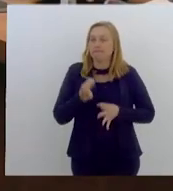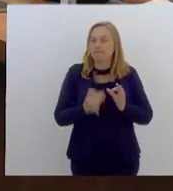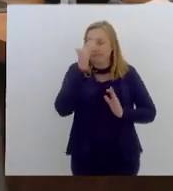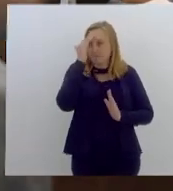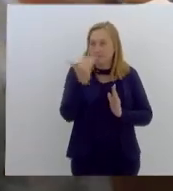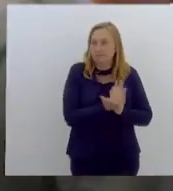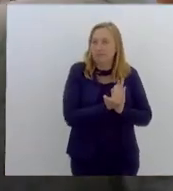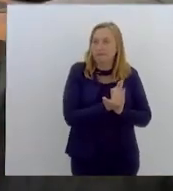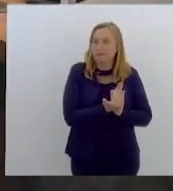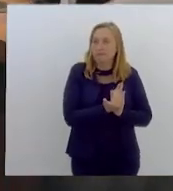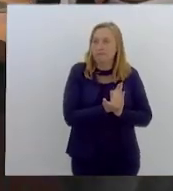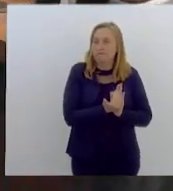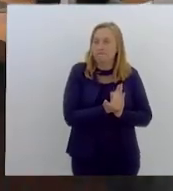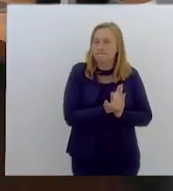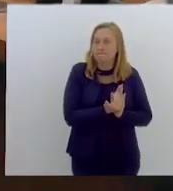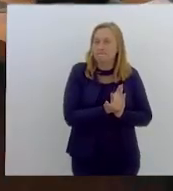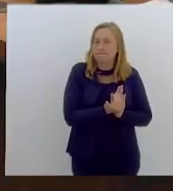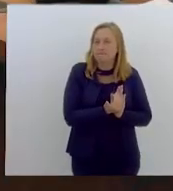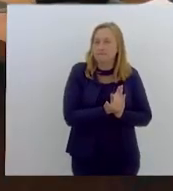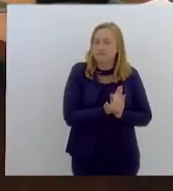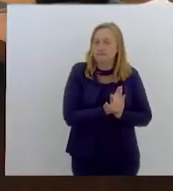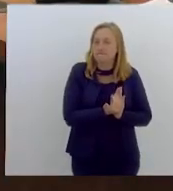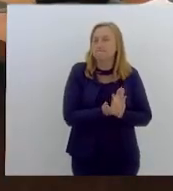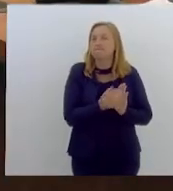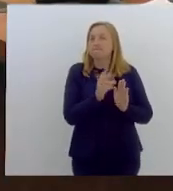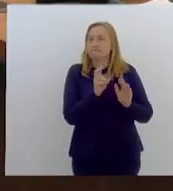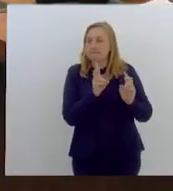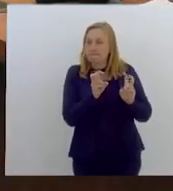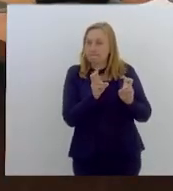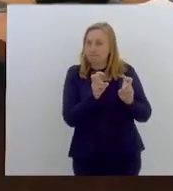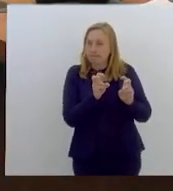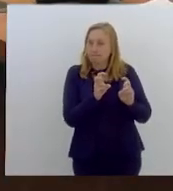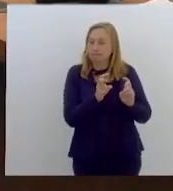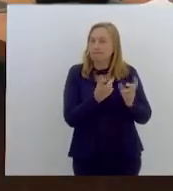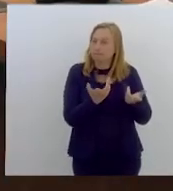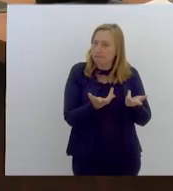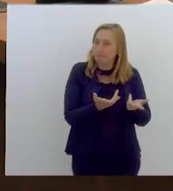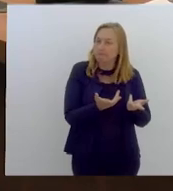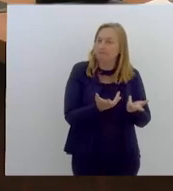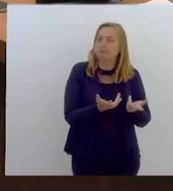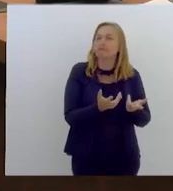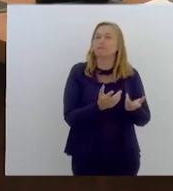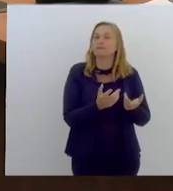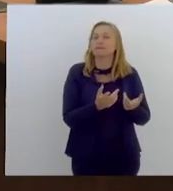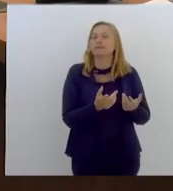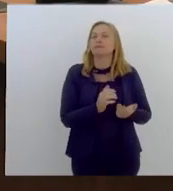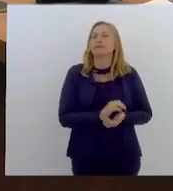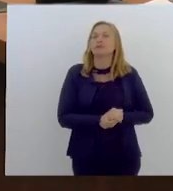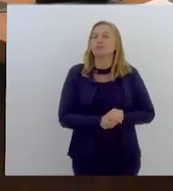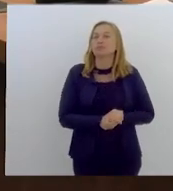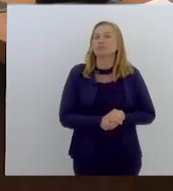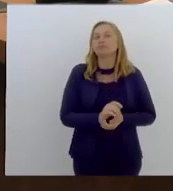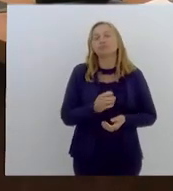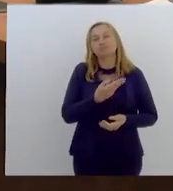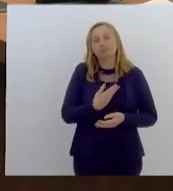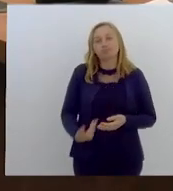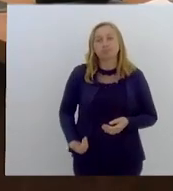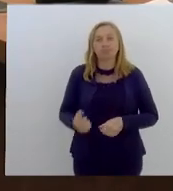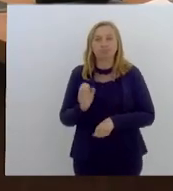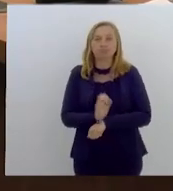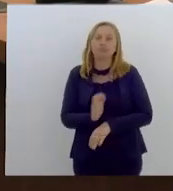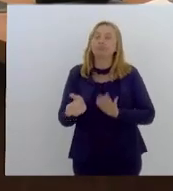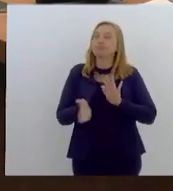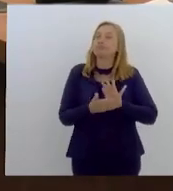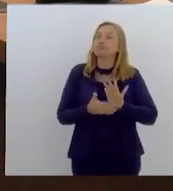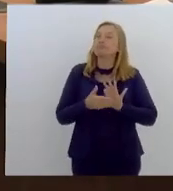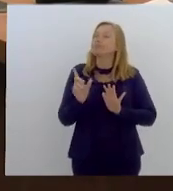cumprida. Tem uma matéria atinente ao tema que a gente está enfrentando. O que o governo do estado está